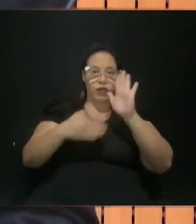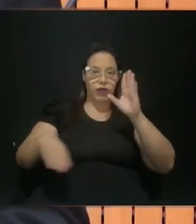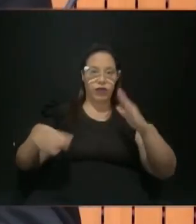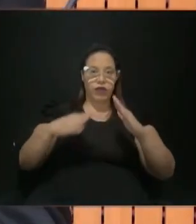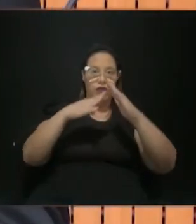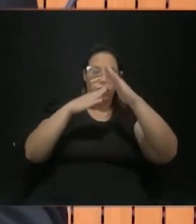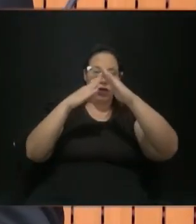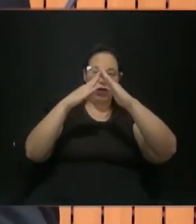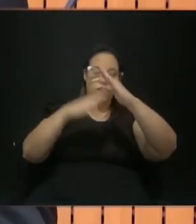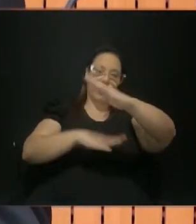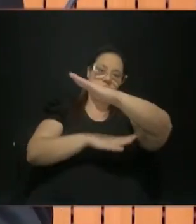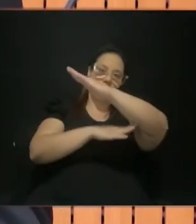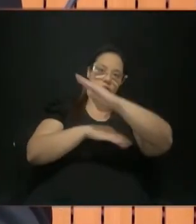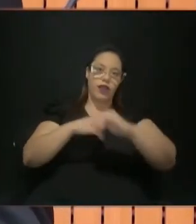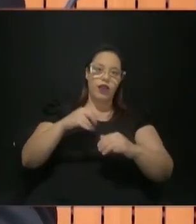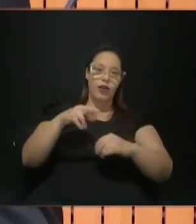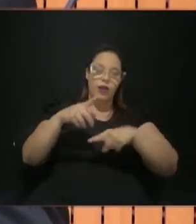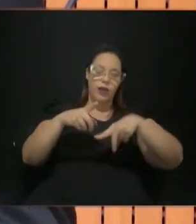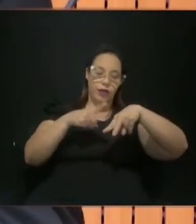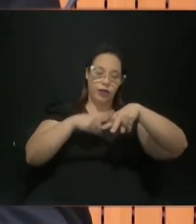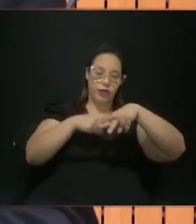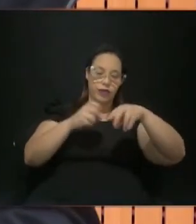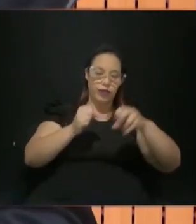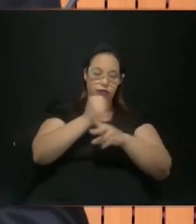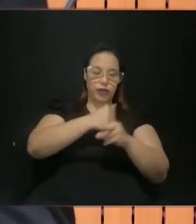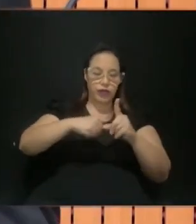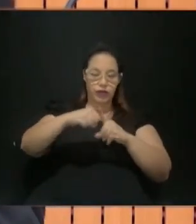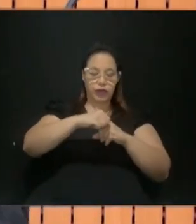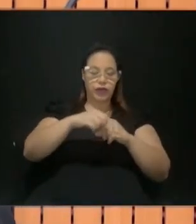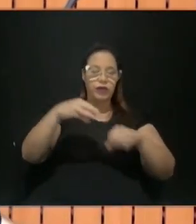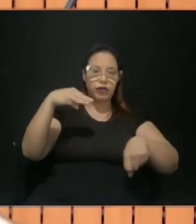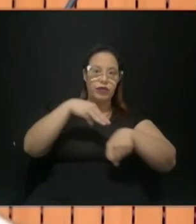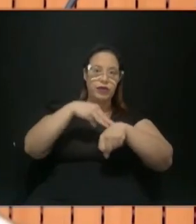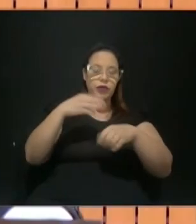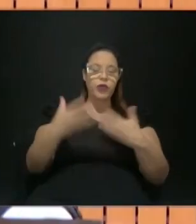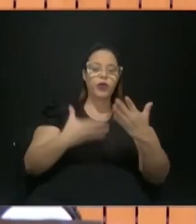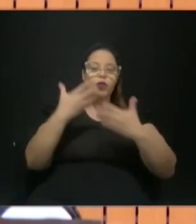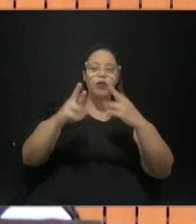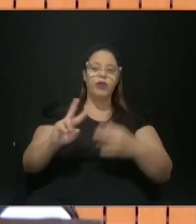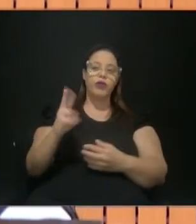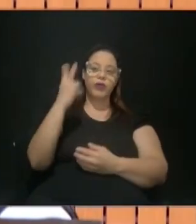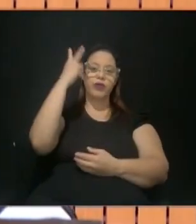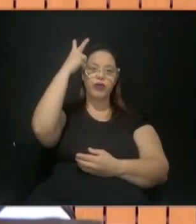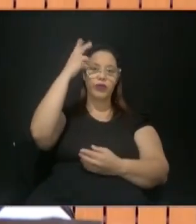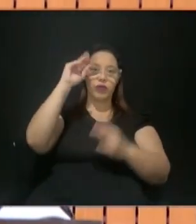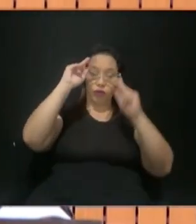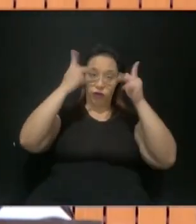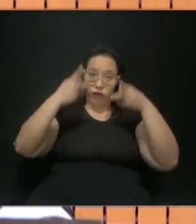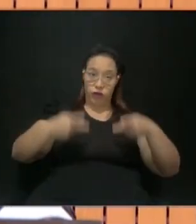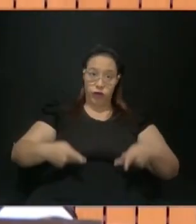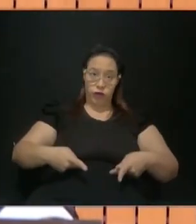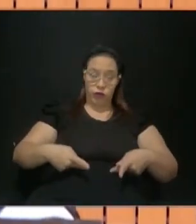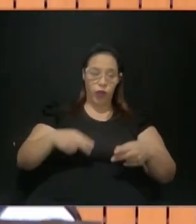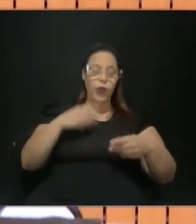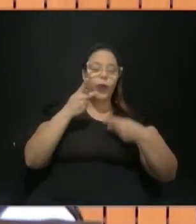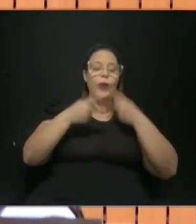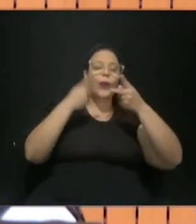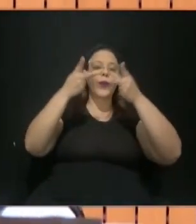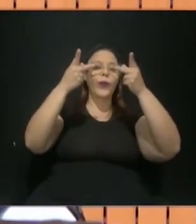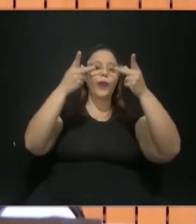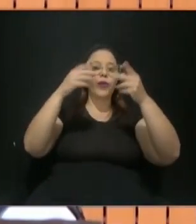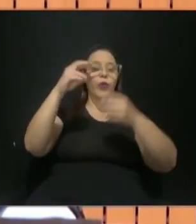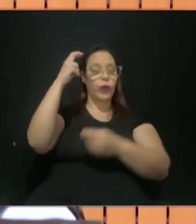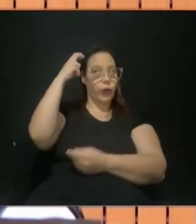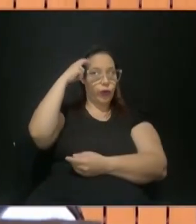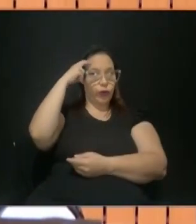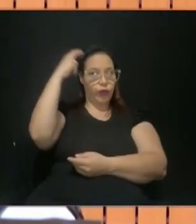maçonaria é uma sociedade formada por membros que cultivam valores humanistas e o aperfeiçoamento intelectual, com base